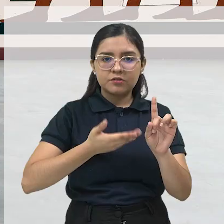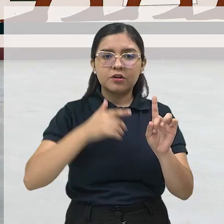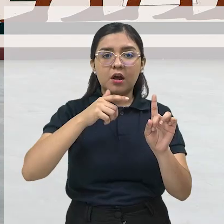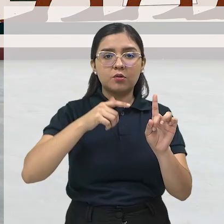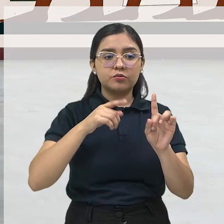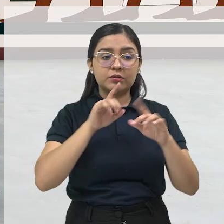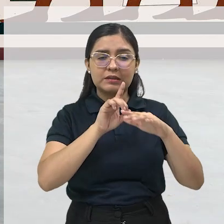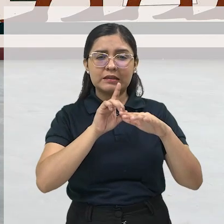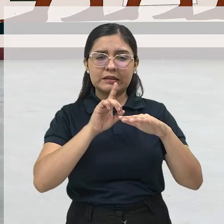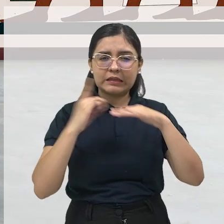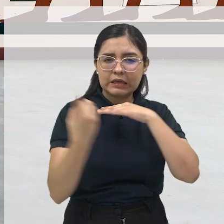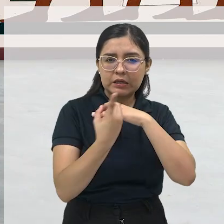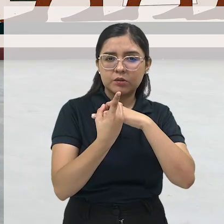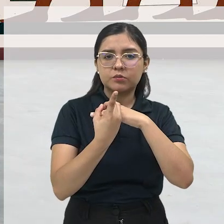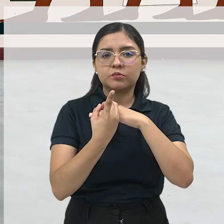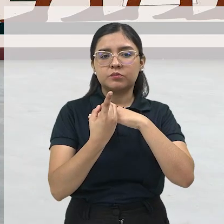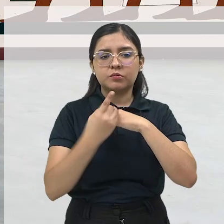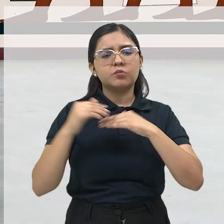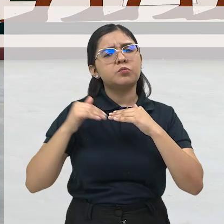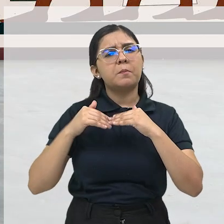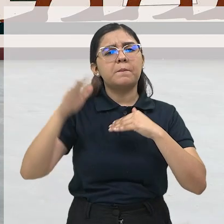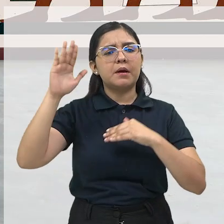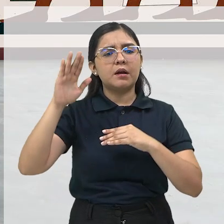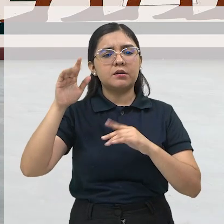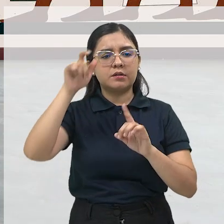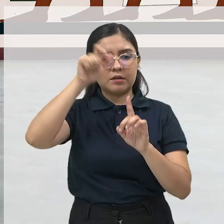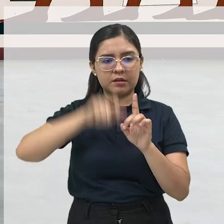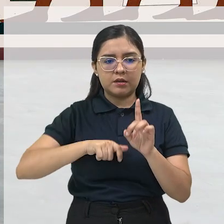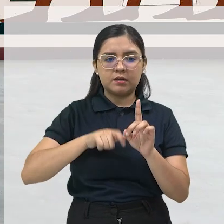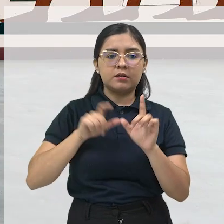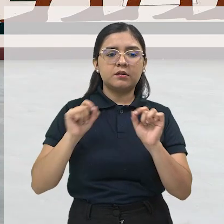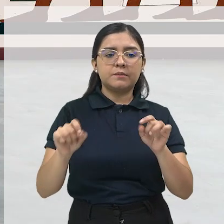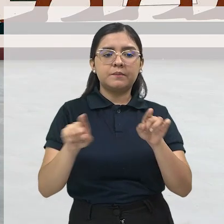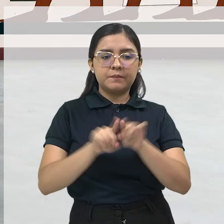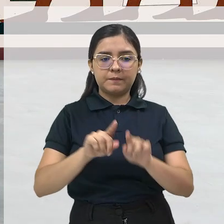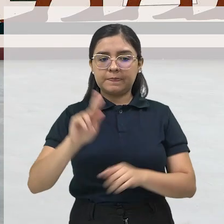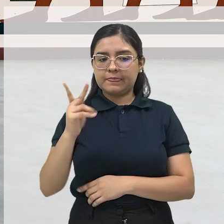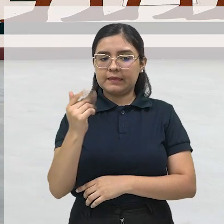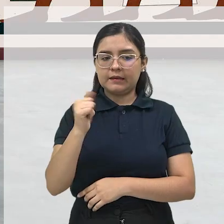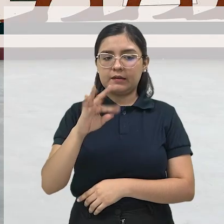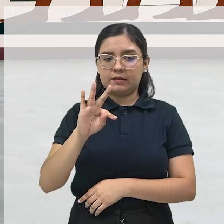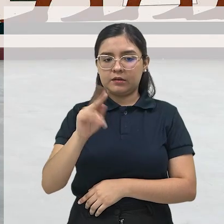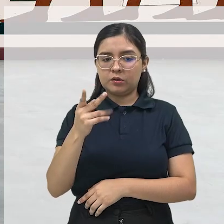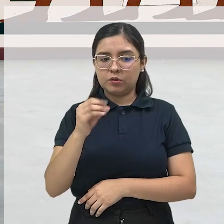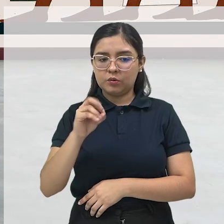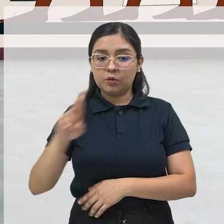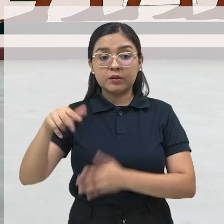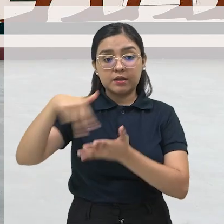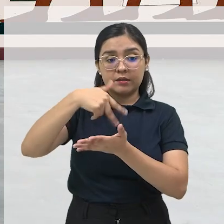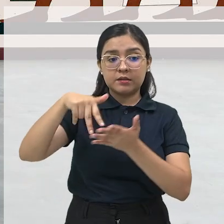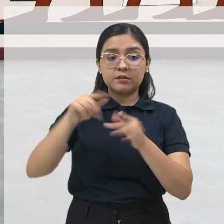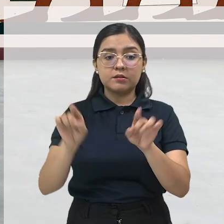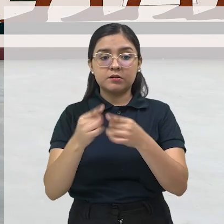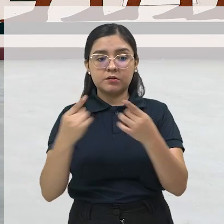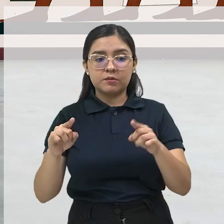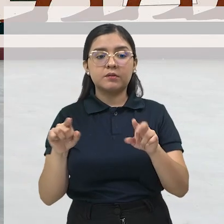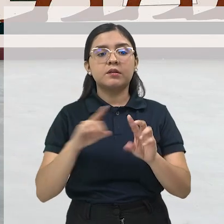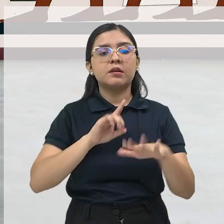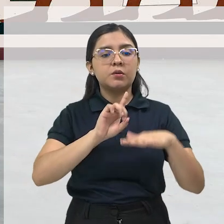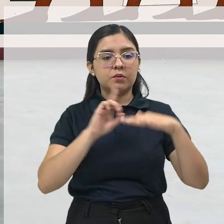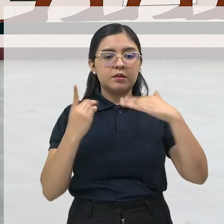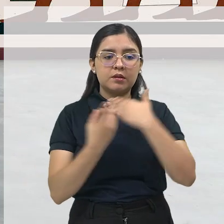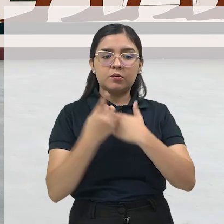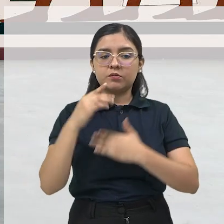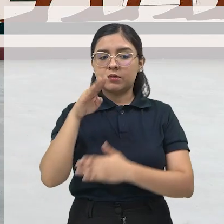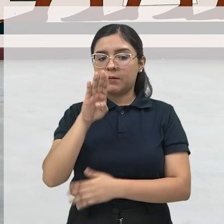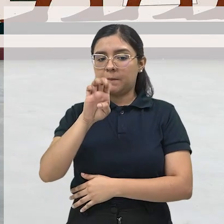Os mais homenageados eram a deusa Hathor, da dança e da música, e o deus Bes,